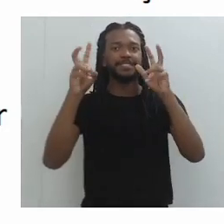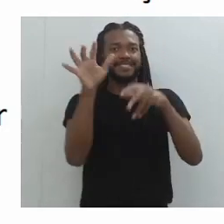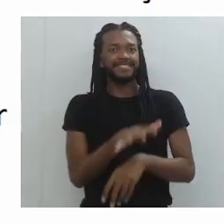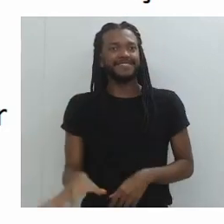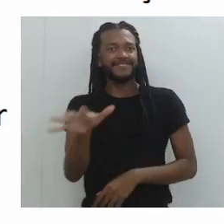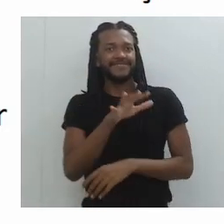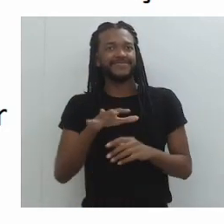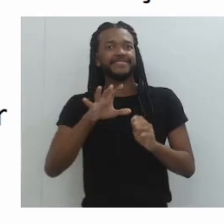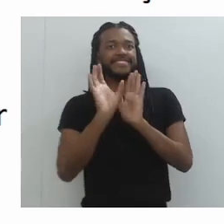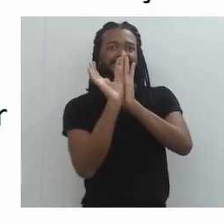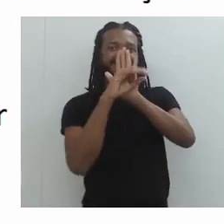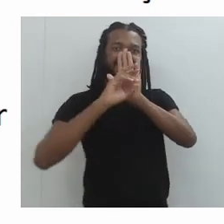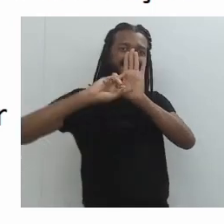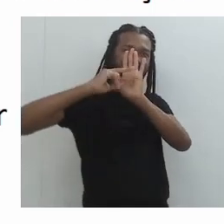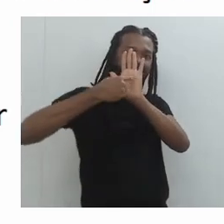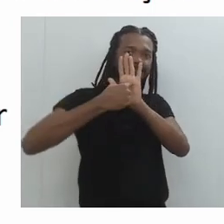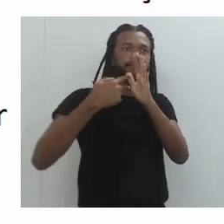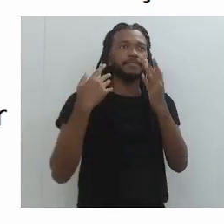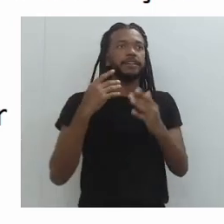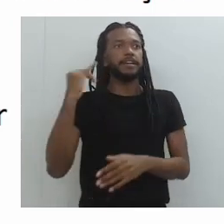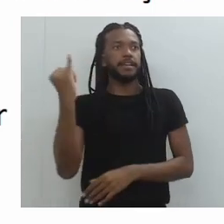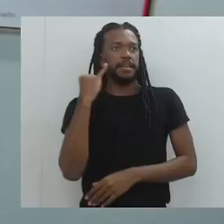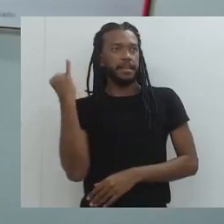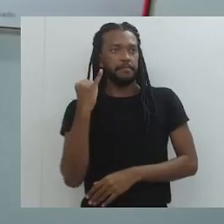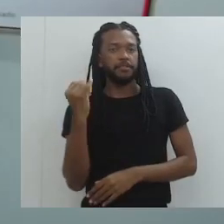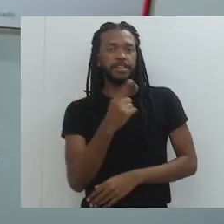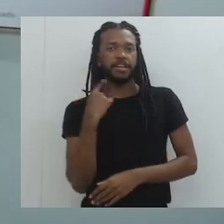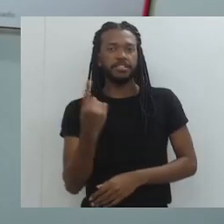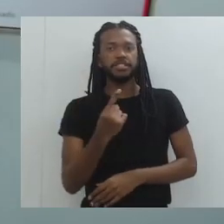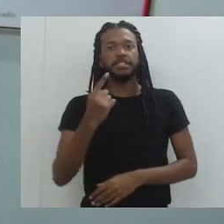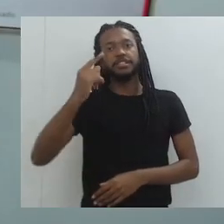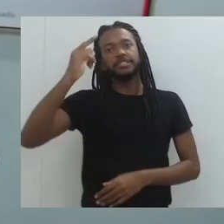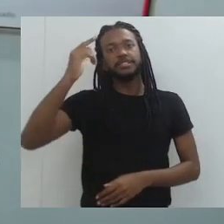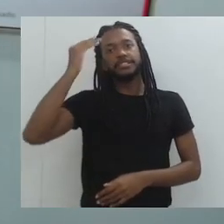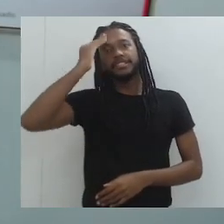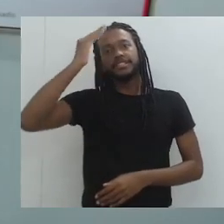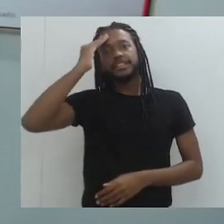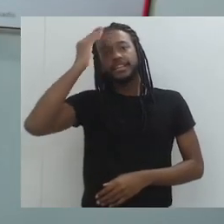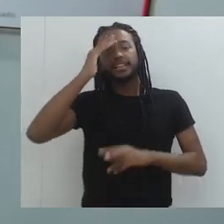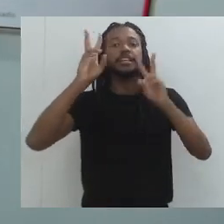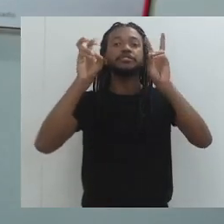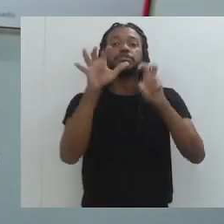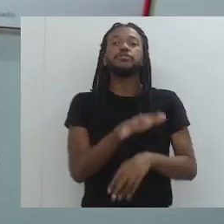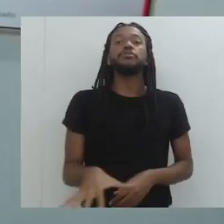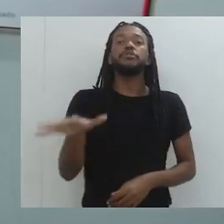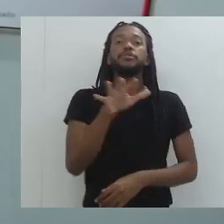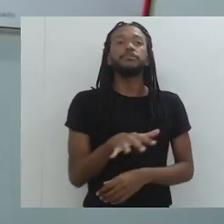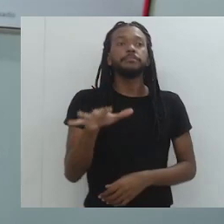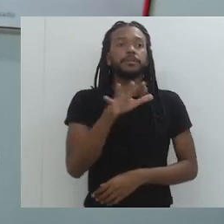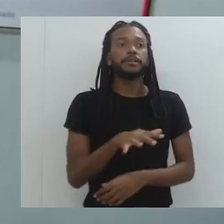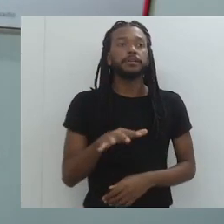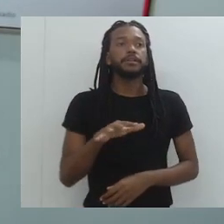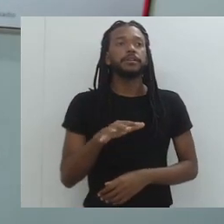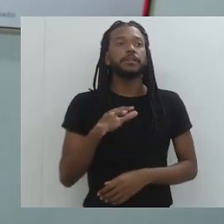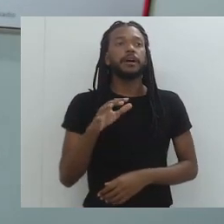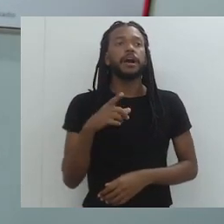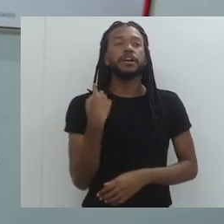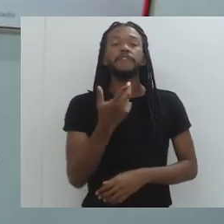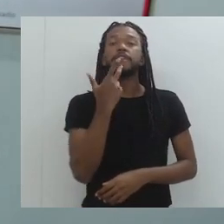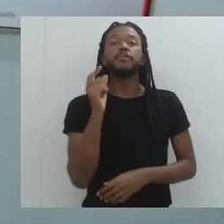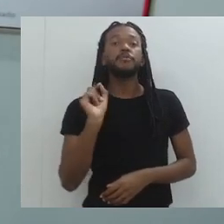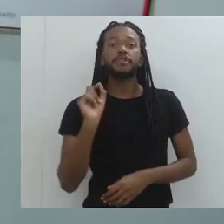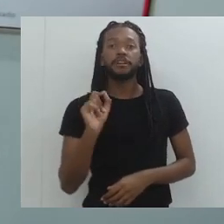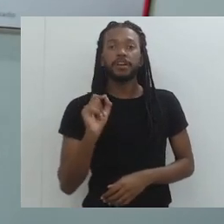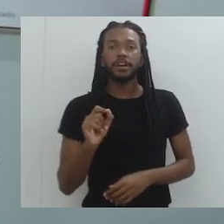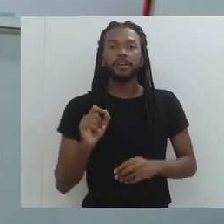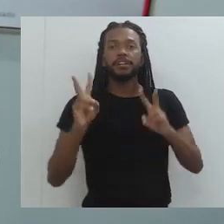essa definição. É importante a gente refletir justamente sobre o que ele está falando aí, quando